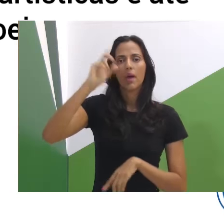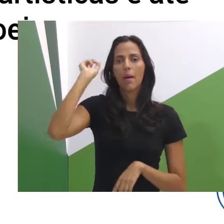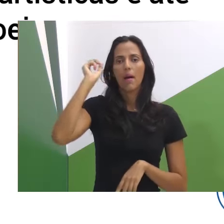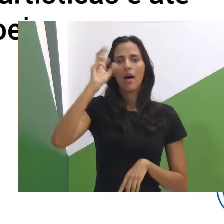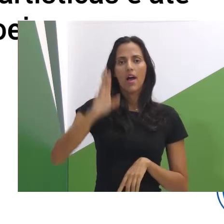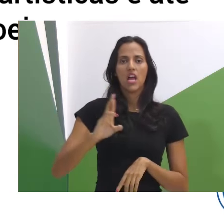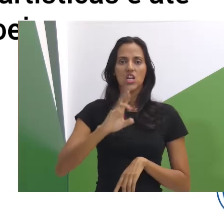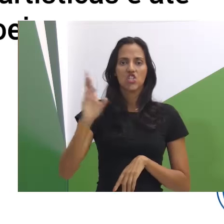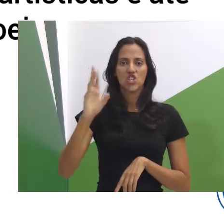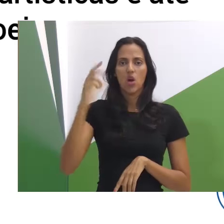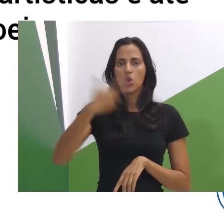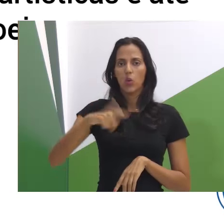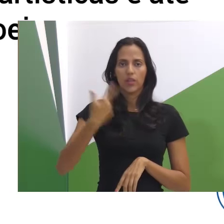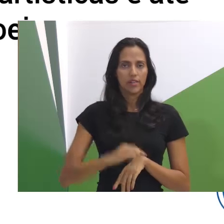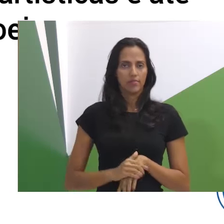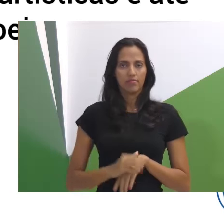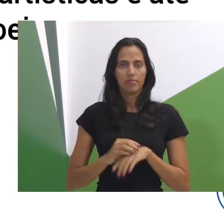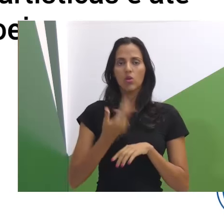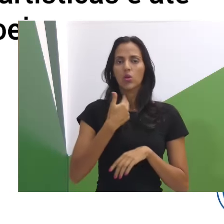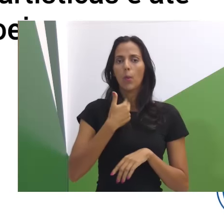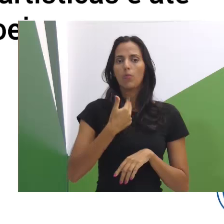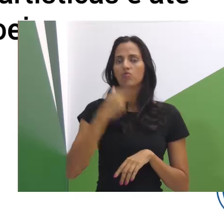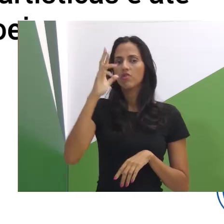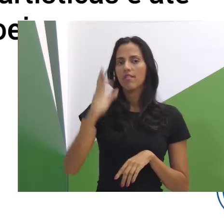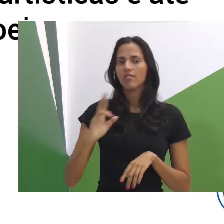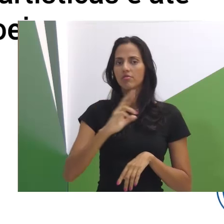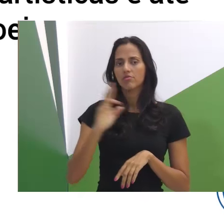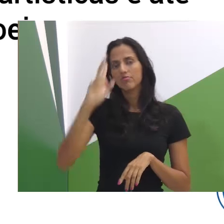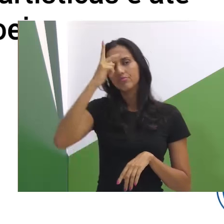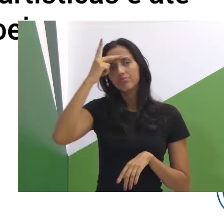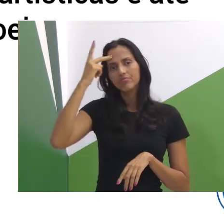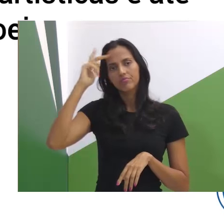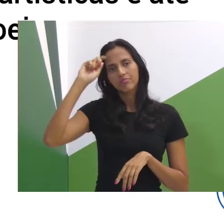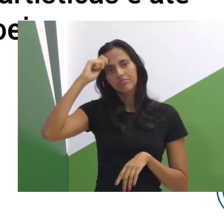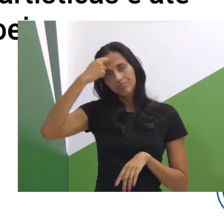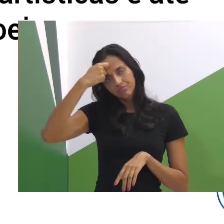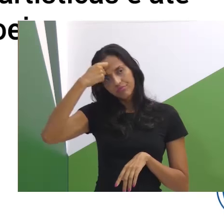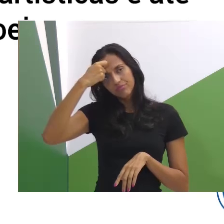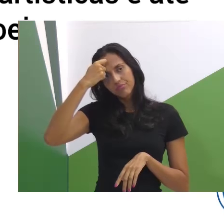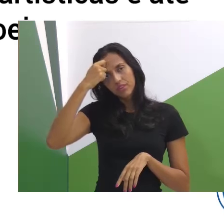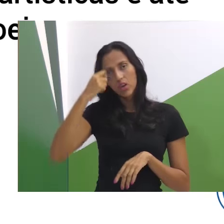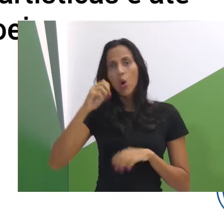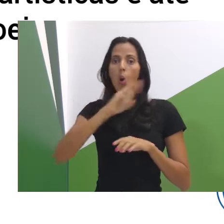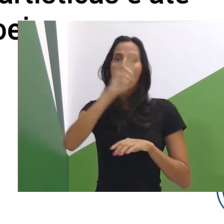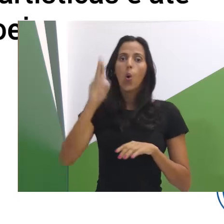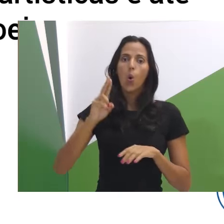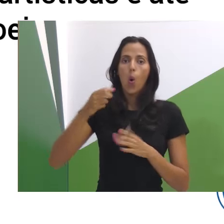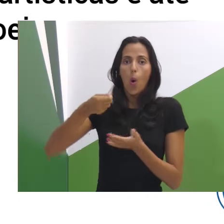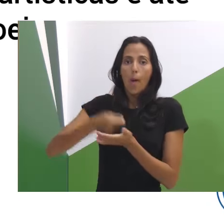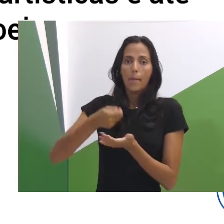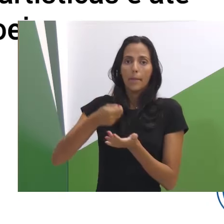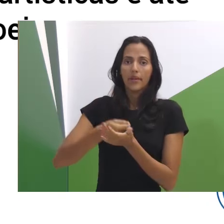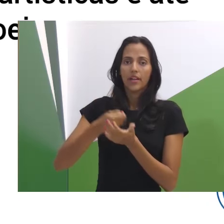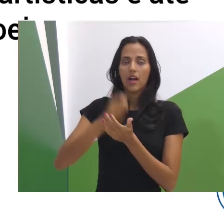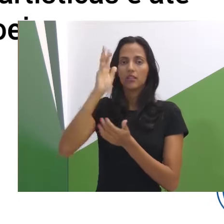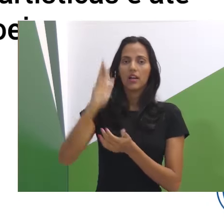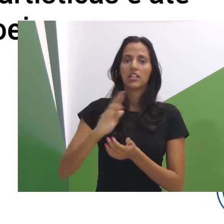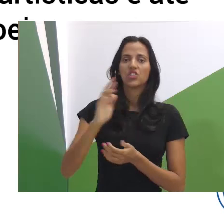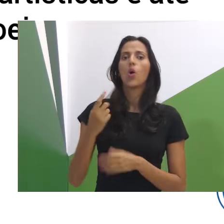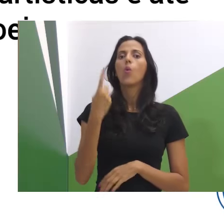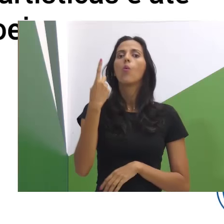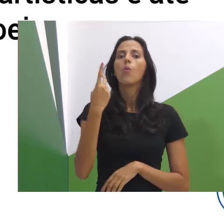era uma característica. Todos os escravos eram convertidos à força para a religião católica. Mas, mesmo assim,